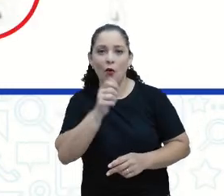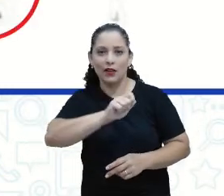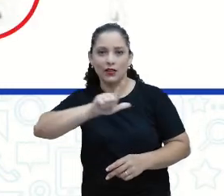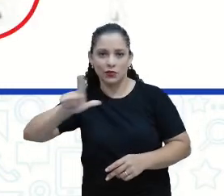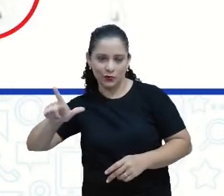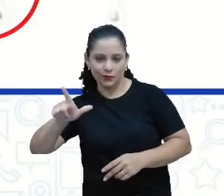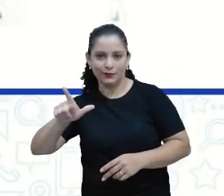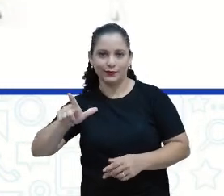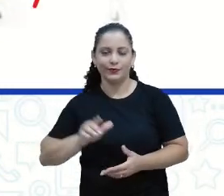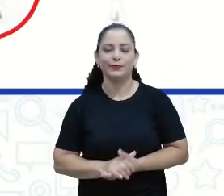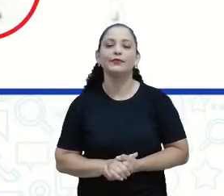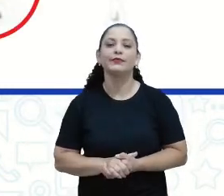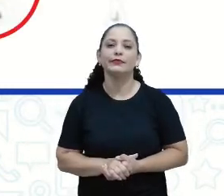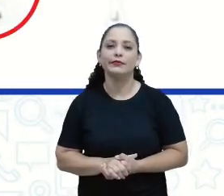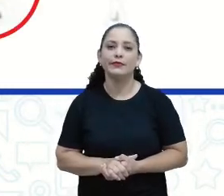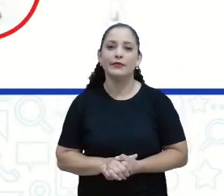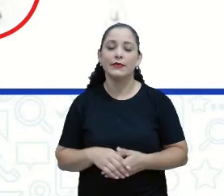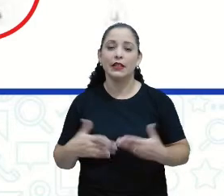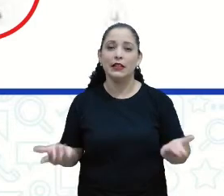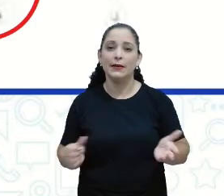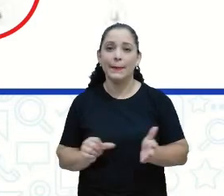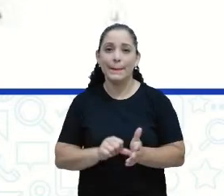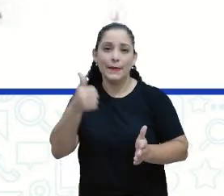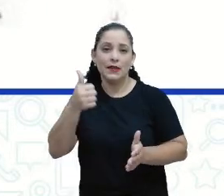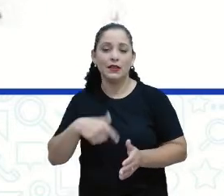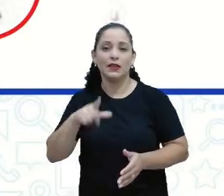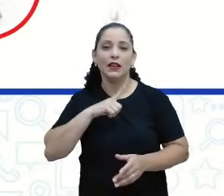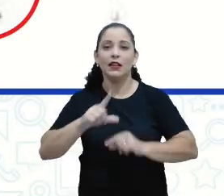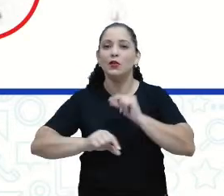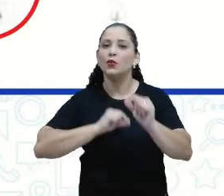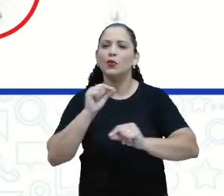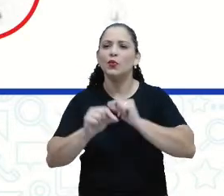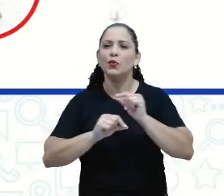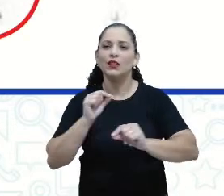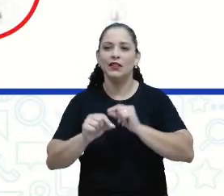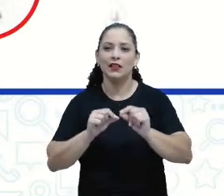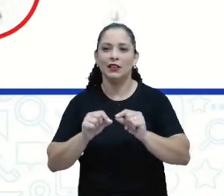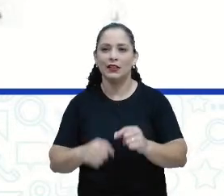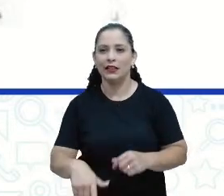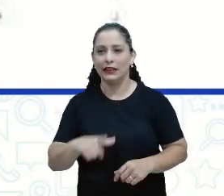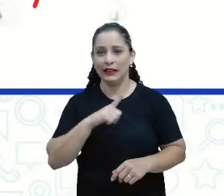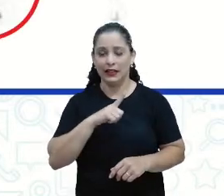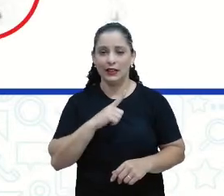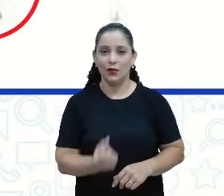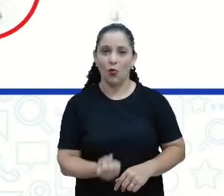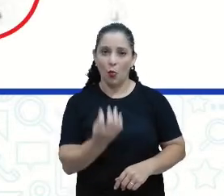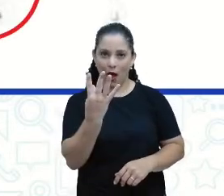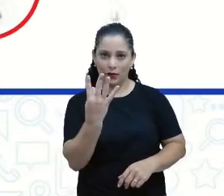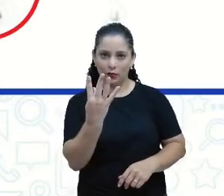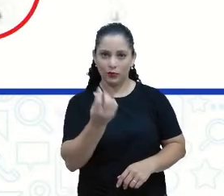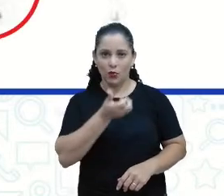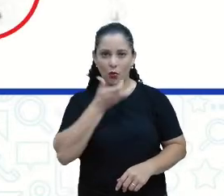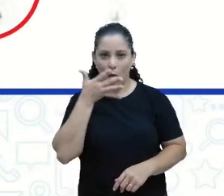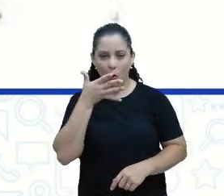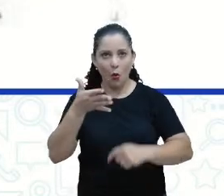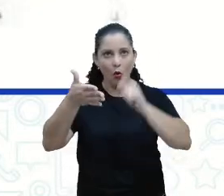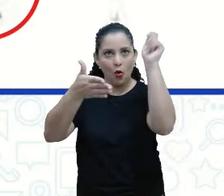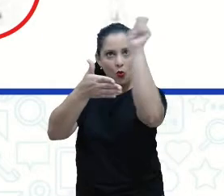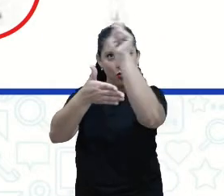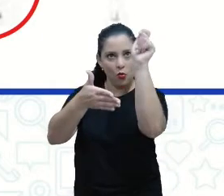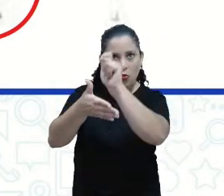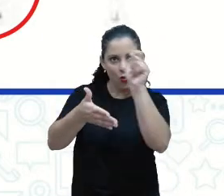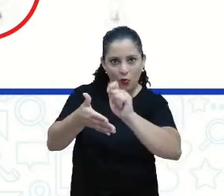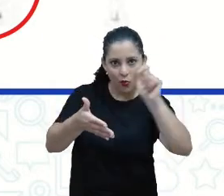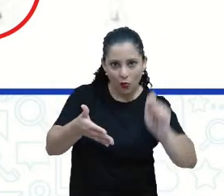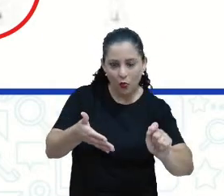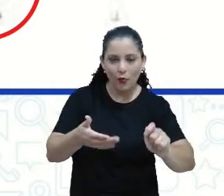esse círculo. Então, na primeira parte aí, a gente tem 4 partezinhas pintadas em um total de 8. Esse círculo aí